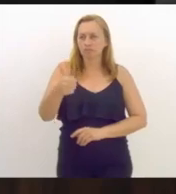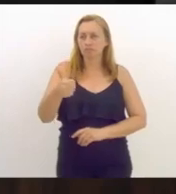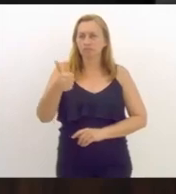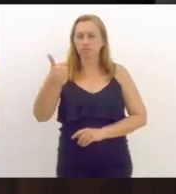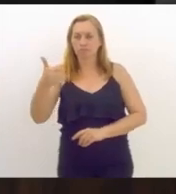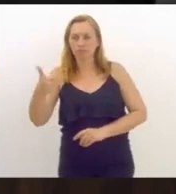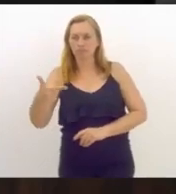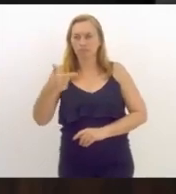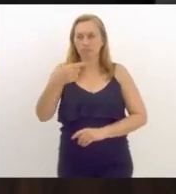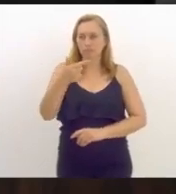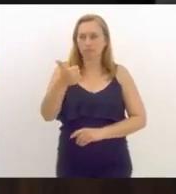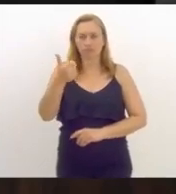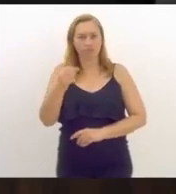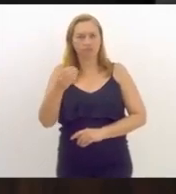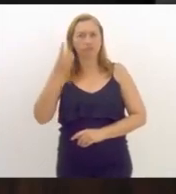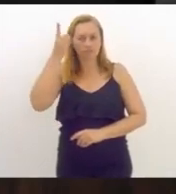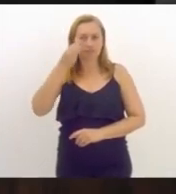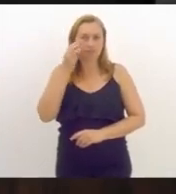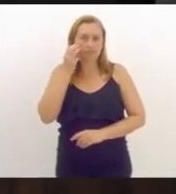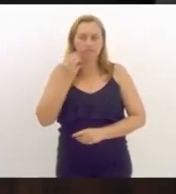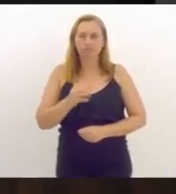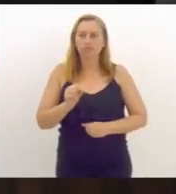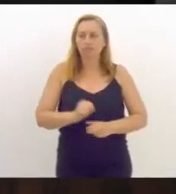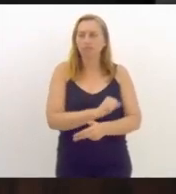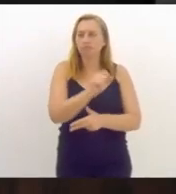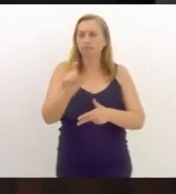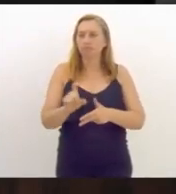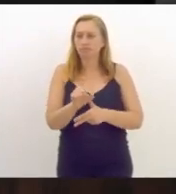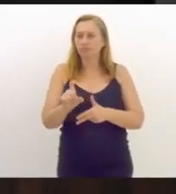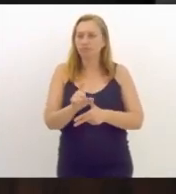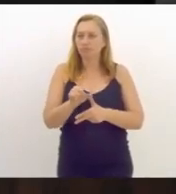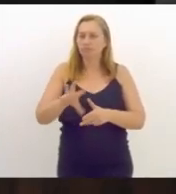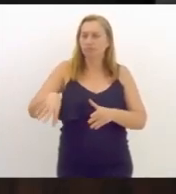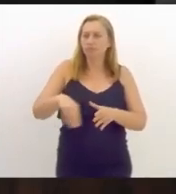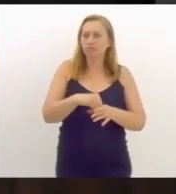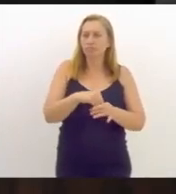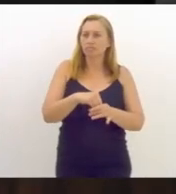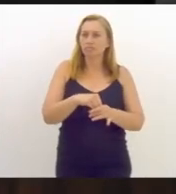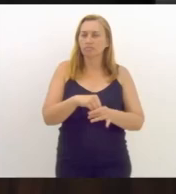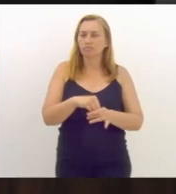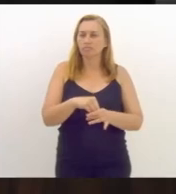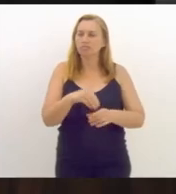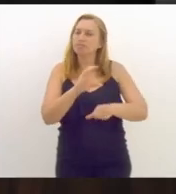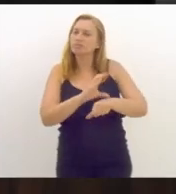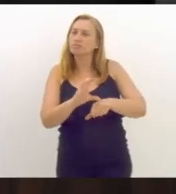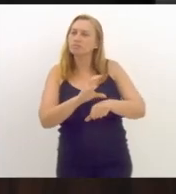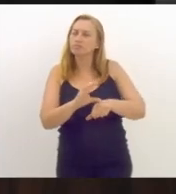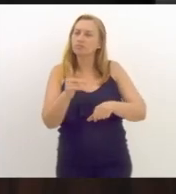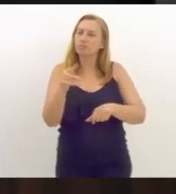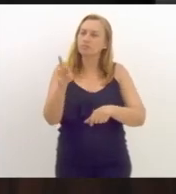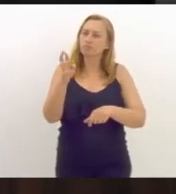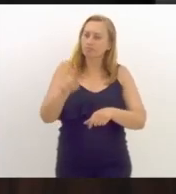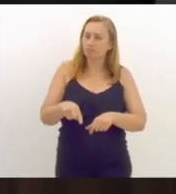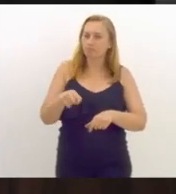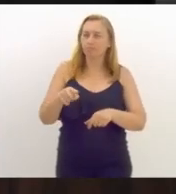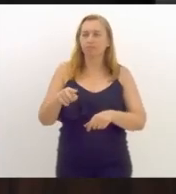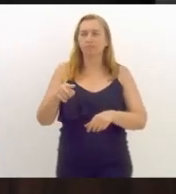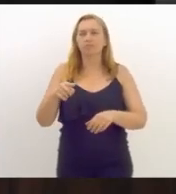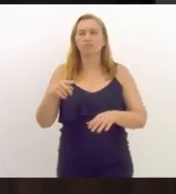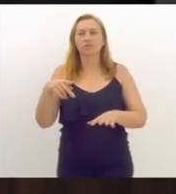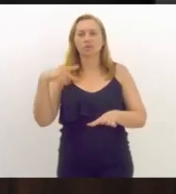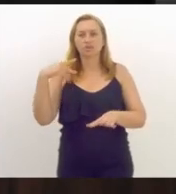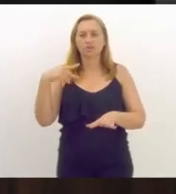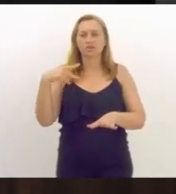de autoria Deputado Valdete Carneiro que autoriza o poder executivo a implementar curso de pré-vestibulares para estudantes que